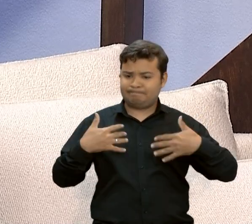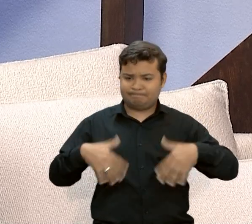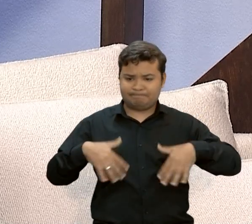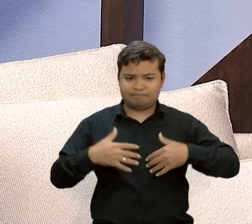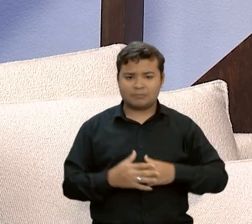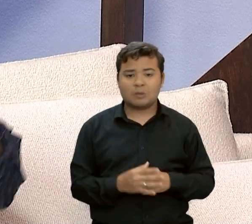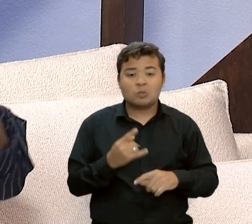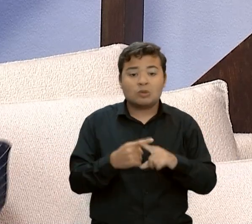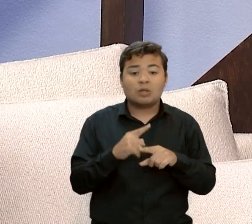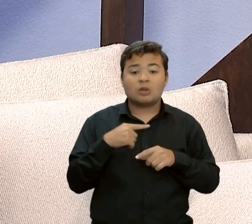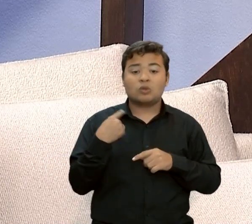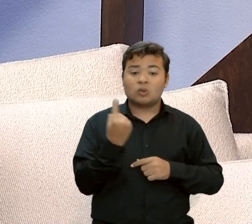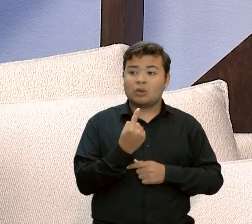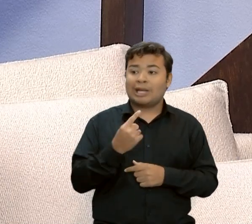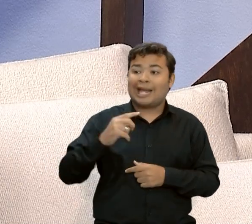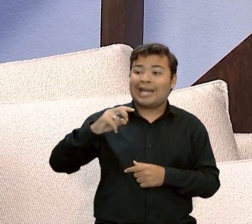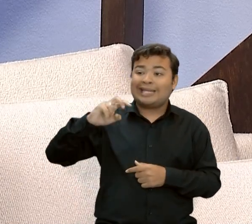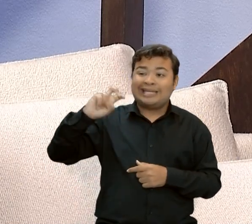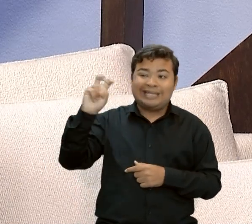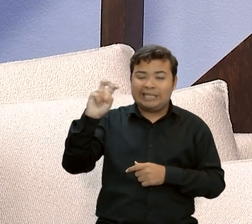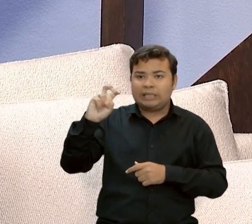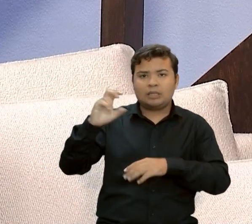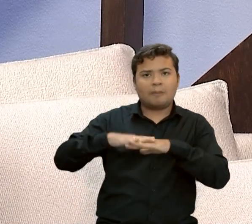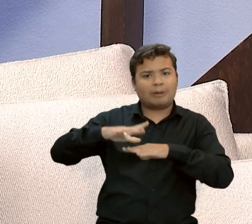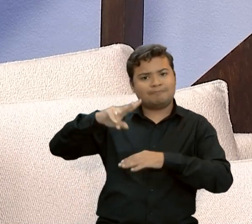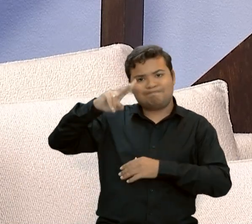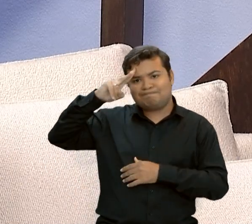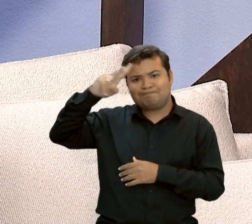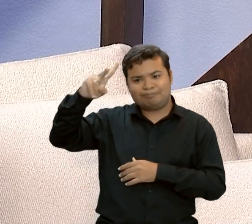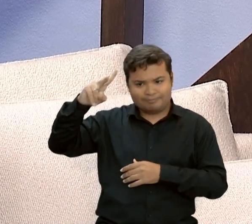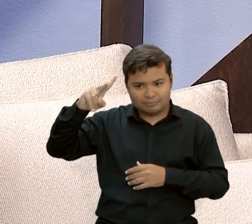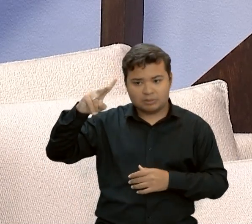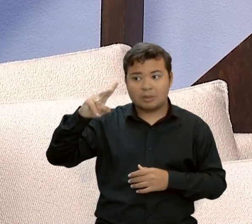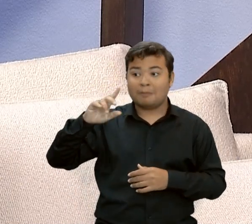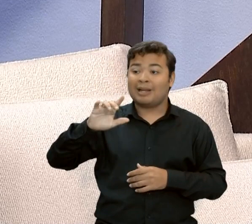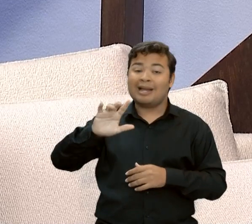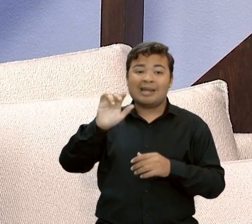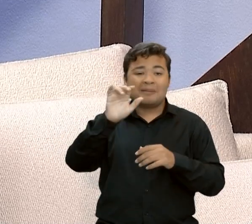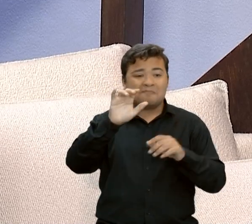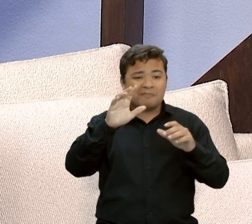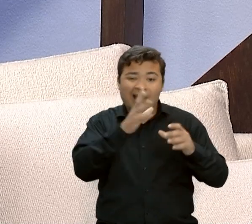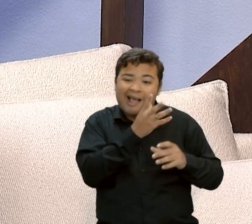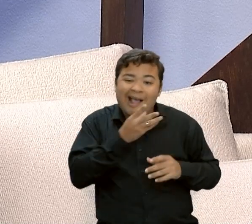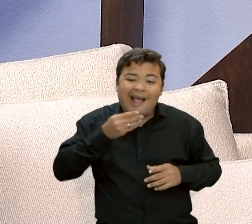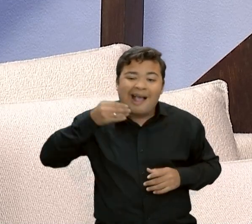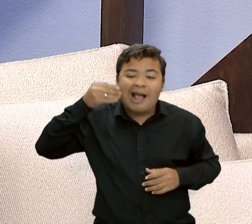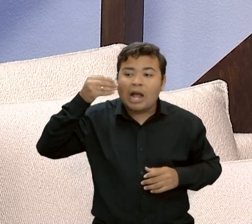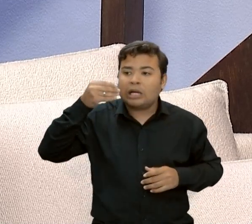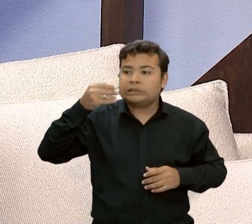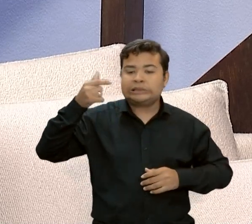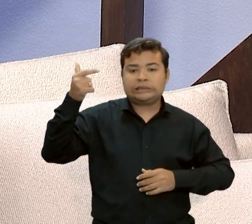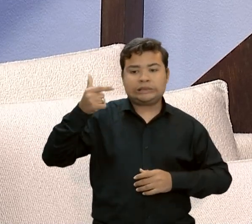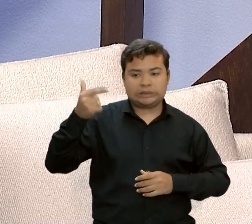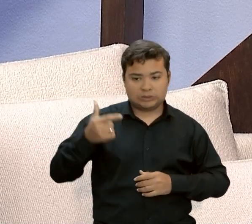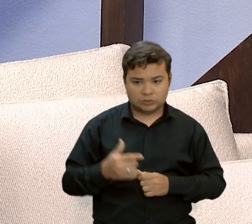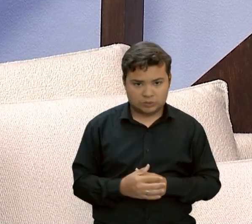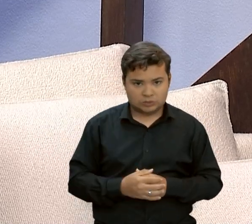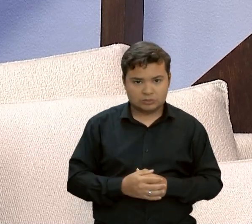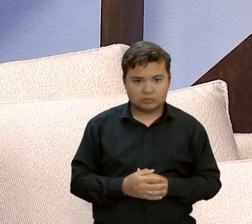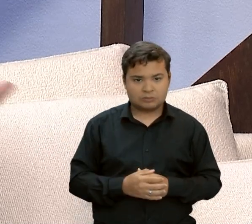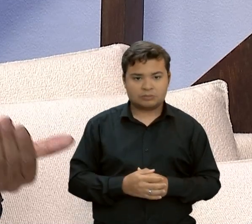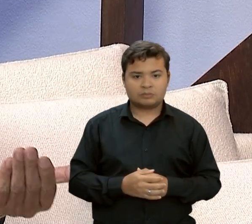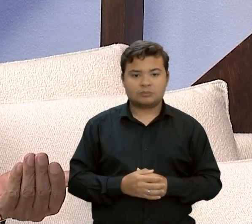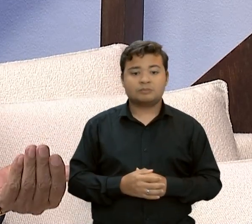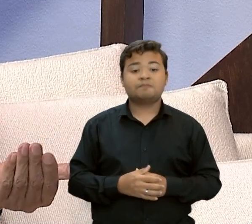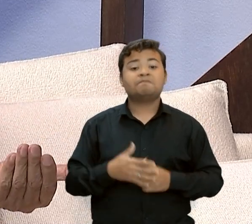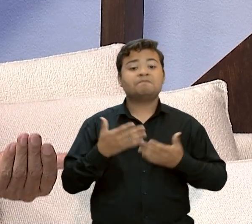mais potente, né? A quinta. E nós temos a segunda imagem. Quando coloca no ar, nós somos o terceiro em potência.